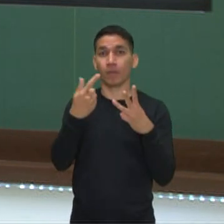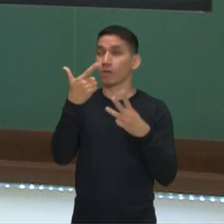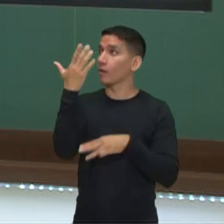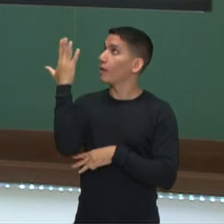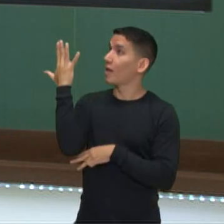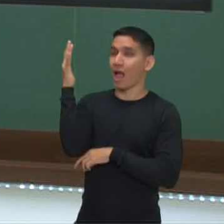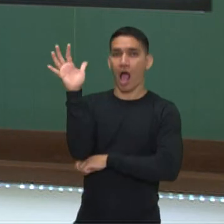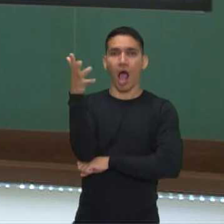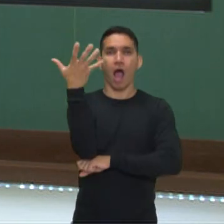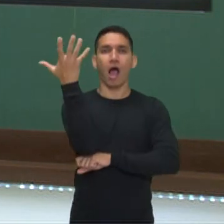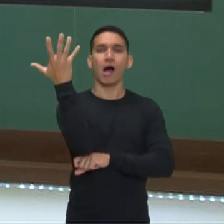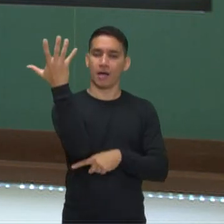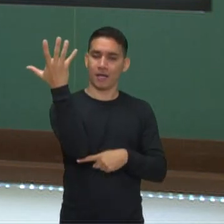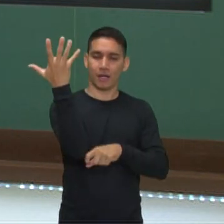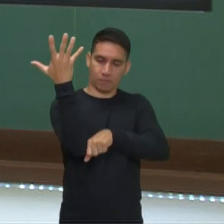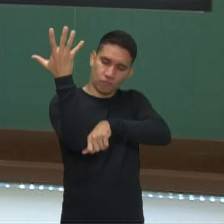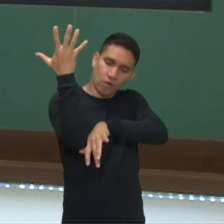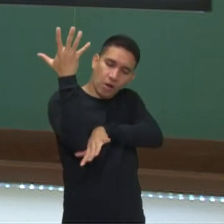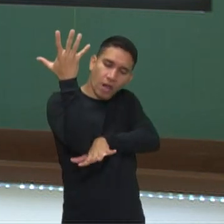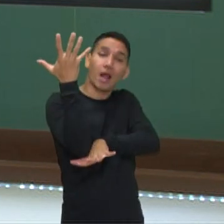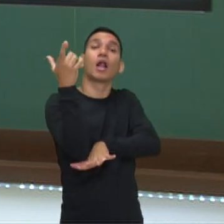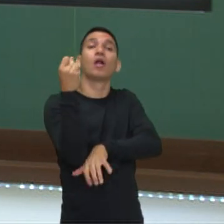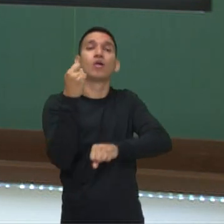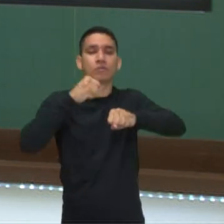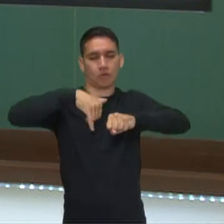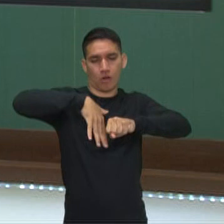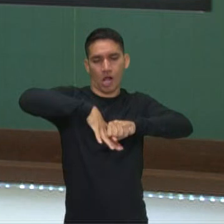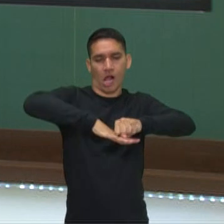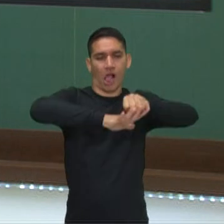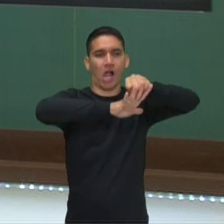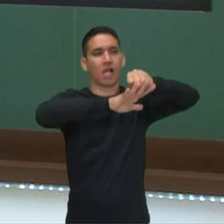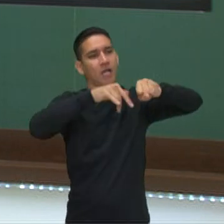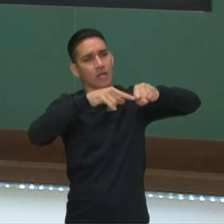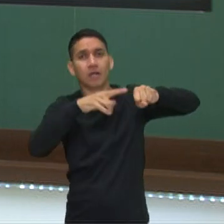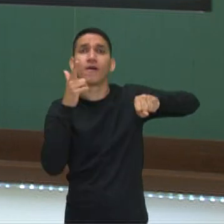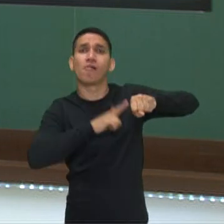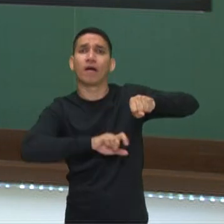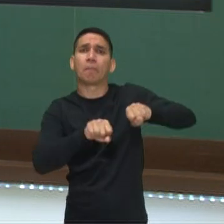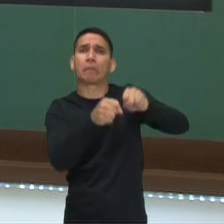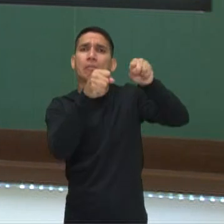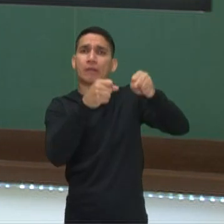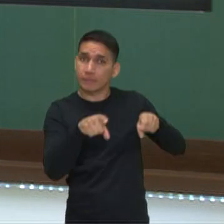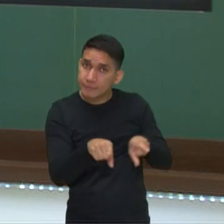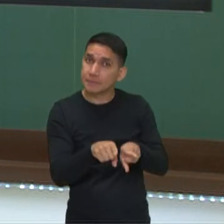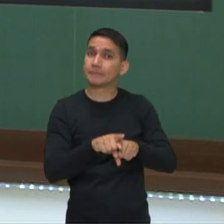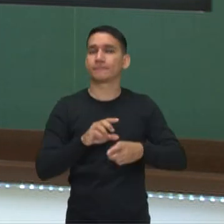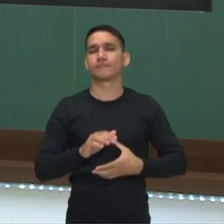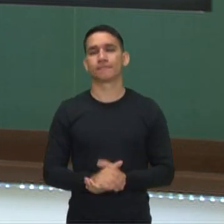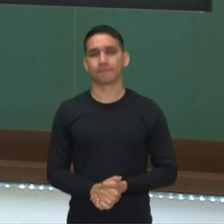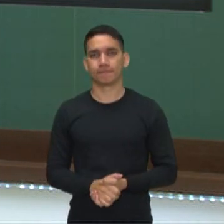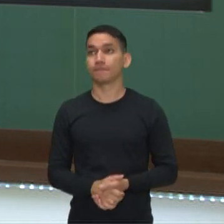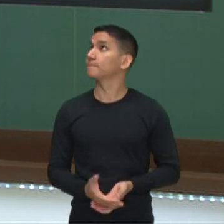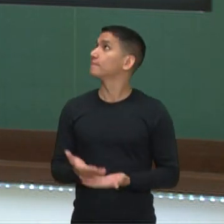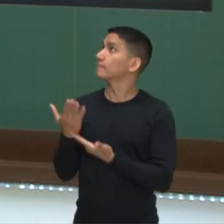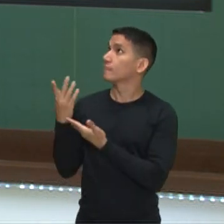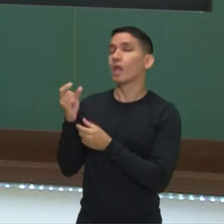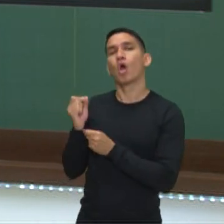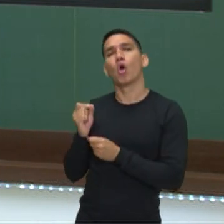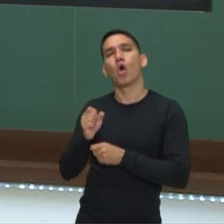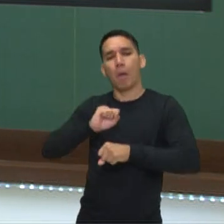árvore que com as suas raízes podem forçar a fragmentação das rochas. Então,